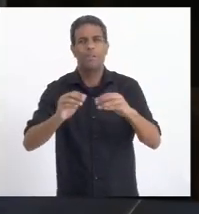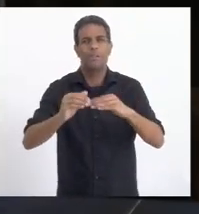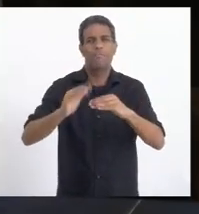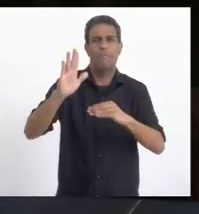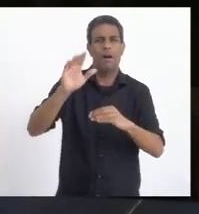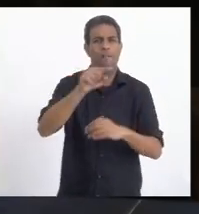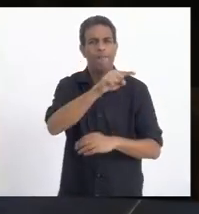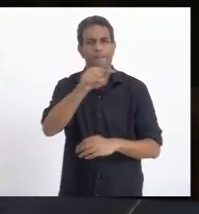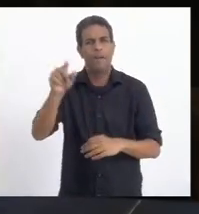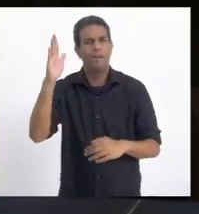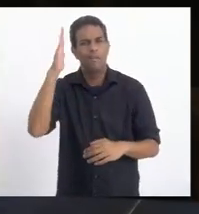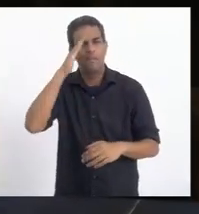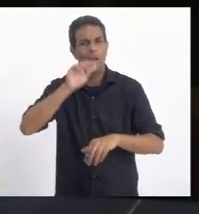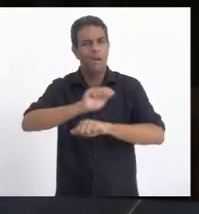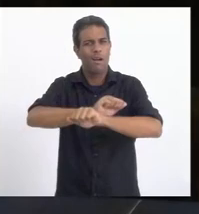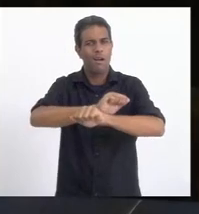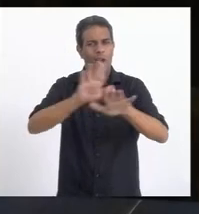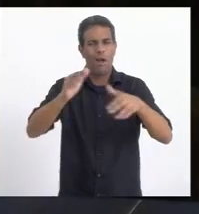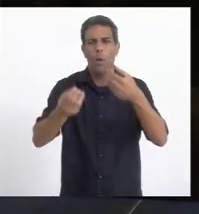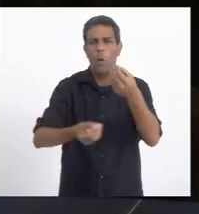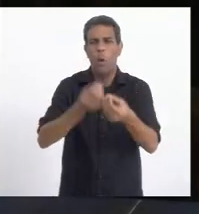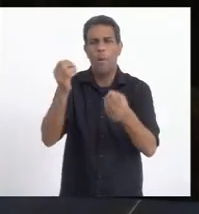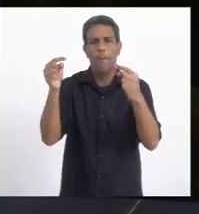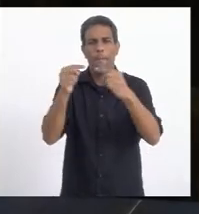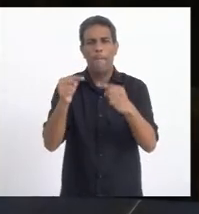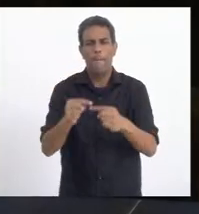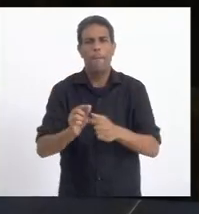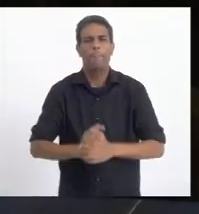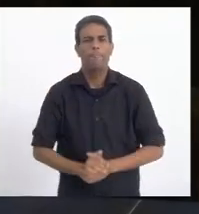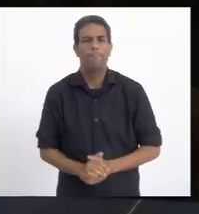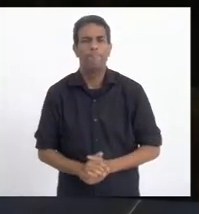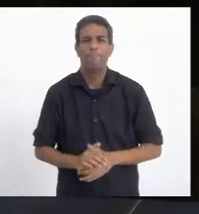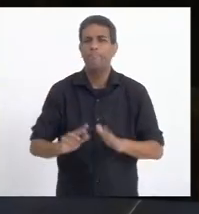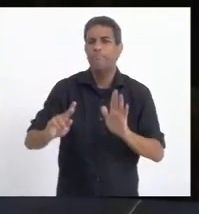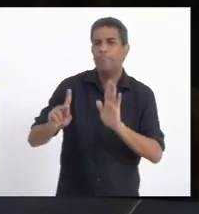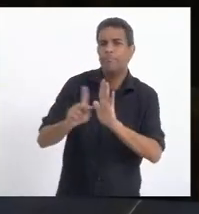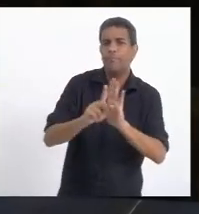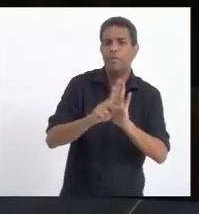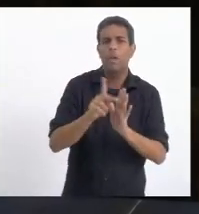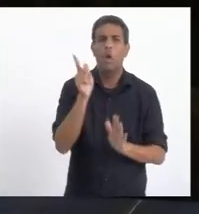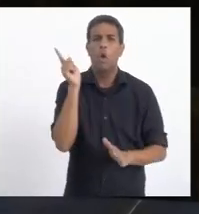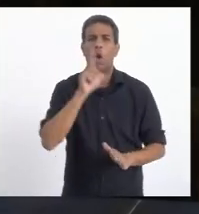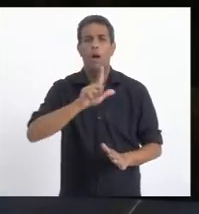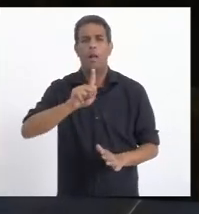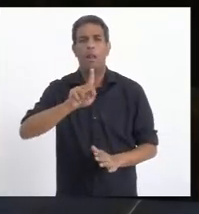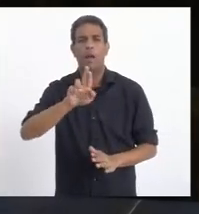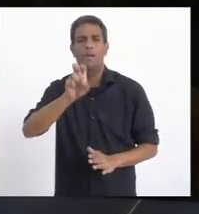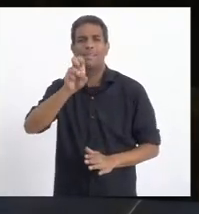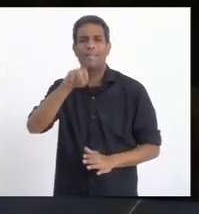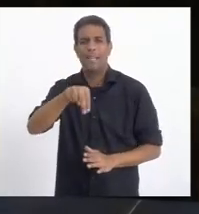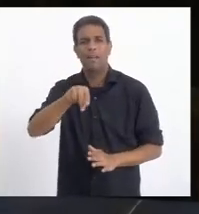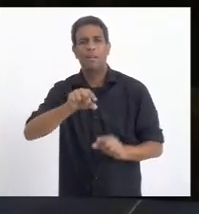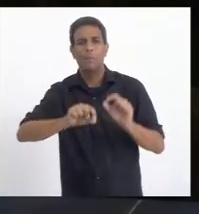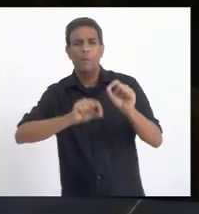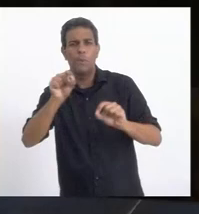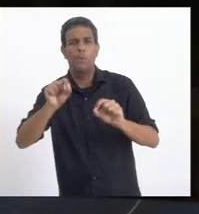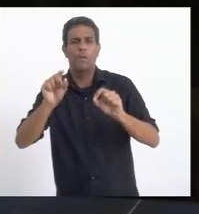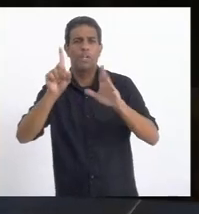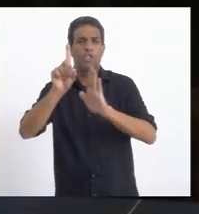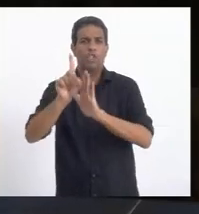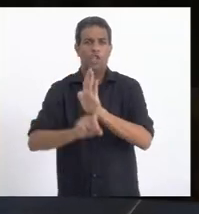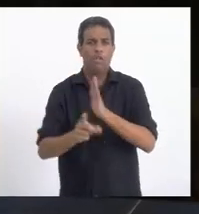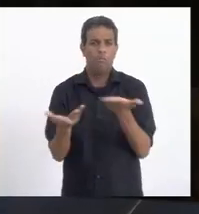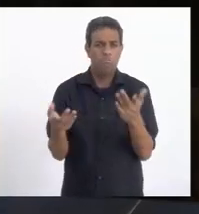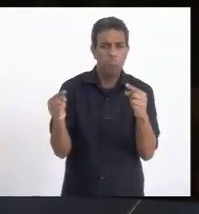da cima aqui muito entendiam que traria o sol da cima né e ganhar ia a Gran então é como se fosse um direito